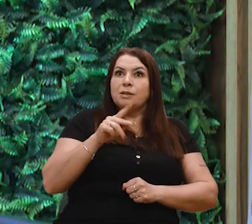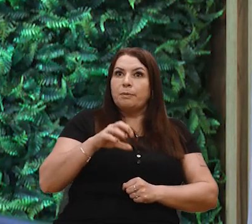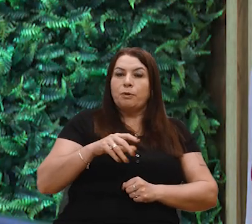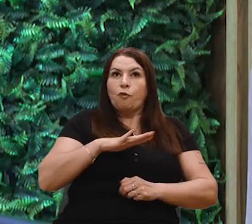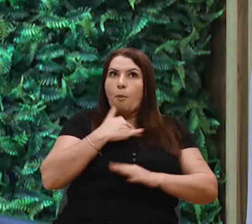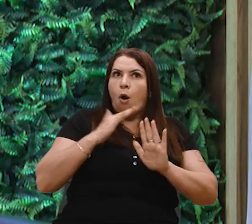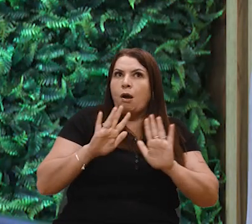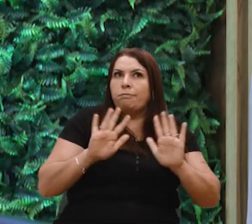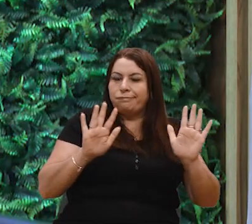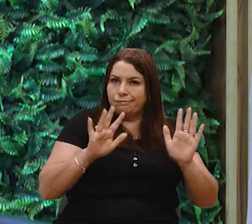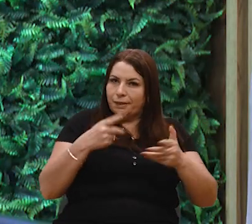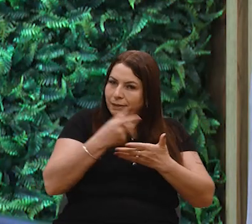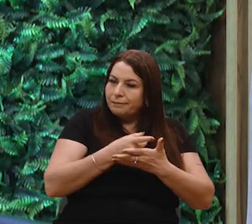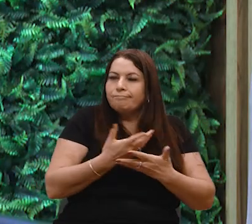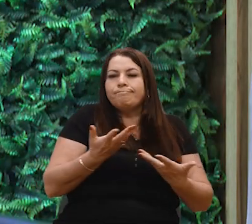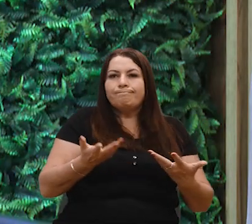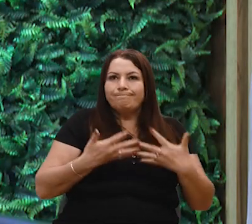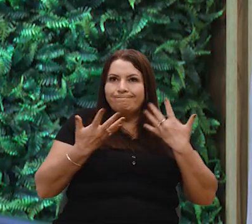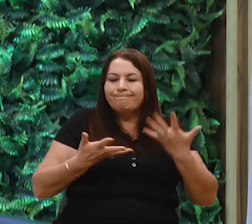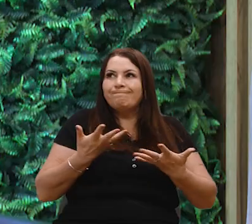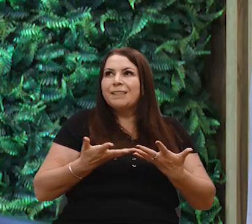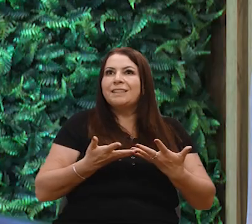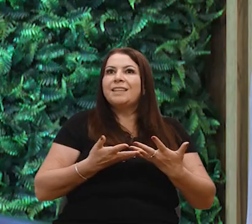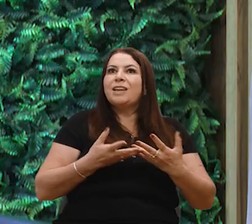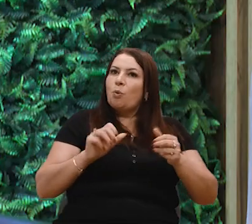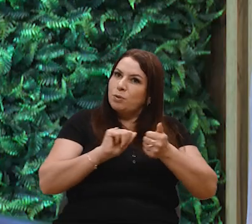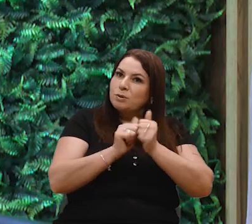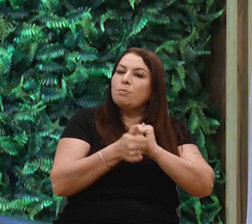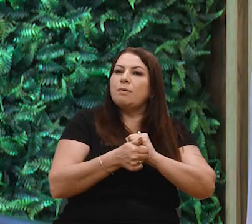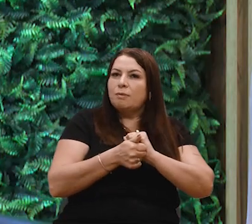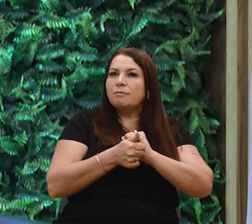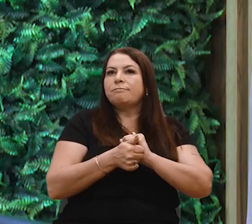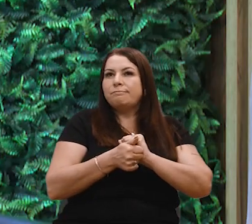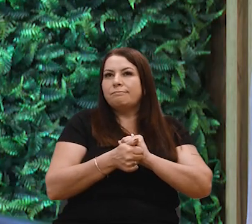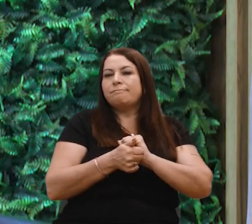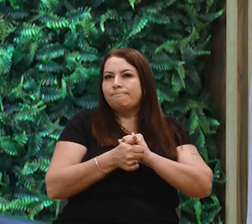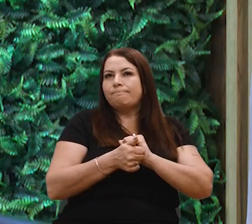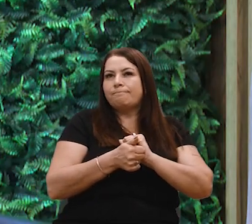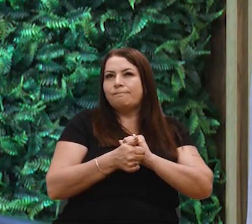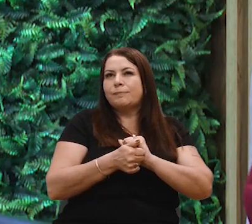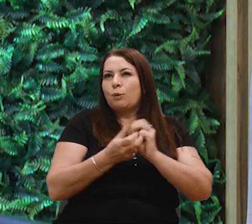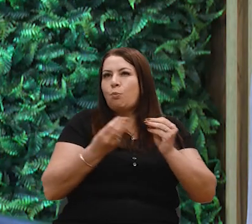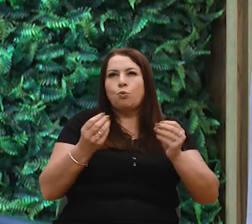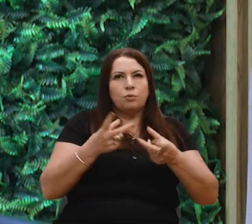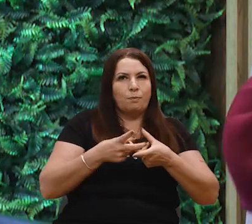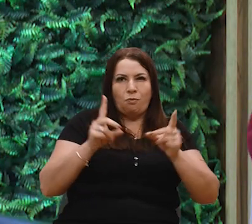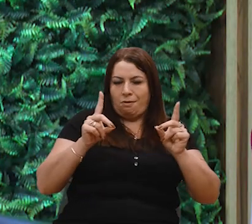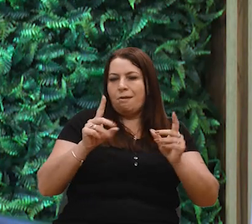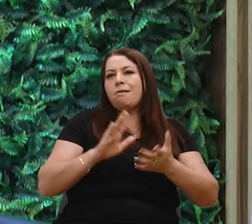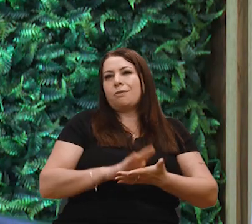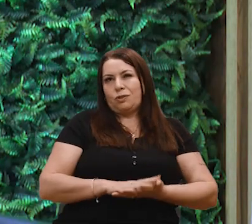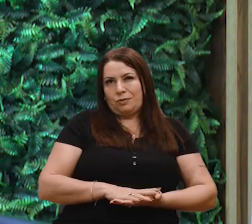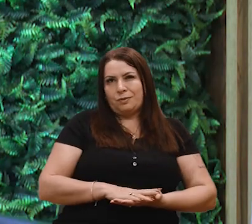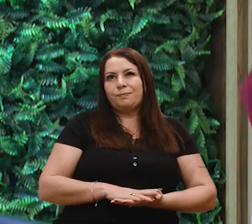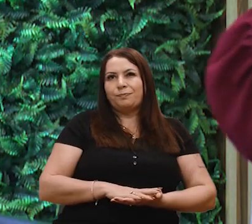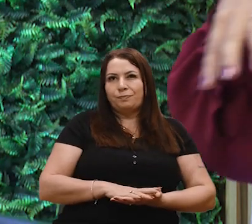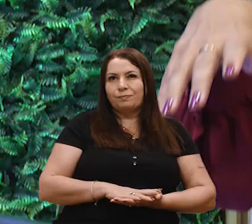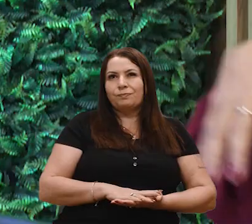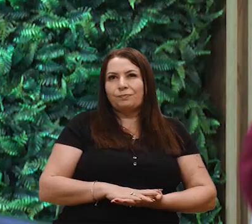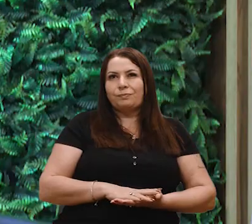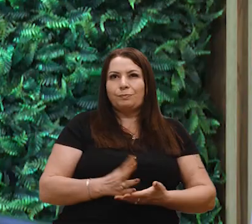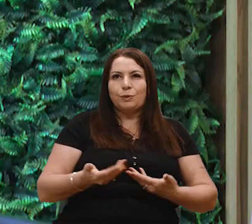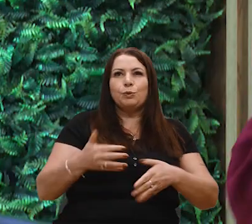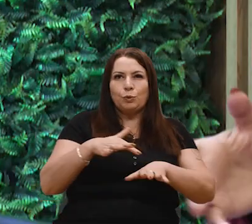já vou morrer. Enfim, então é um esporte que é muito democrático mesmo,